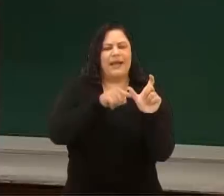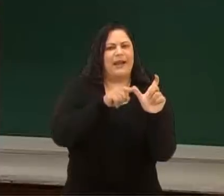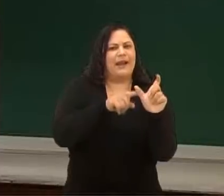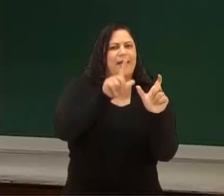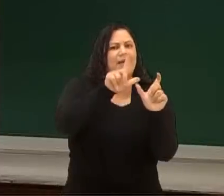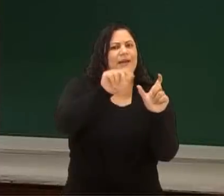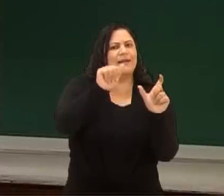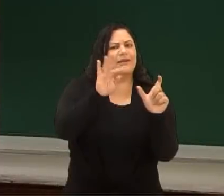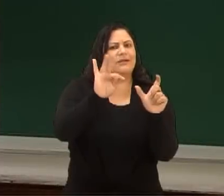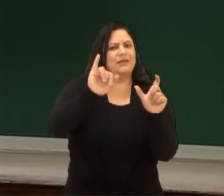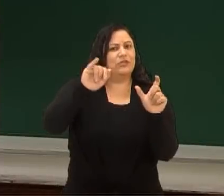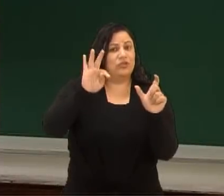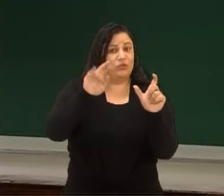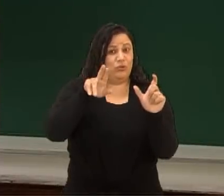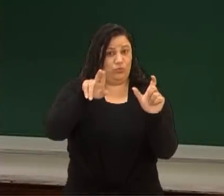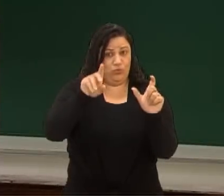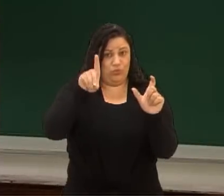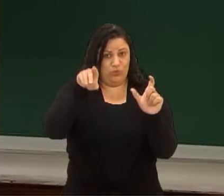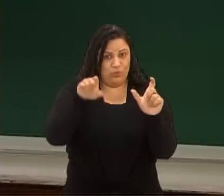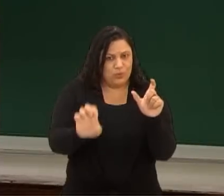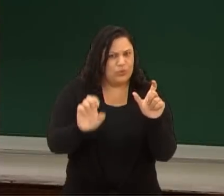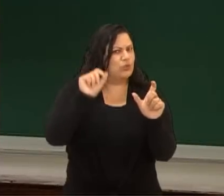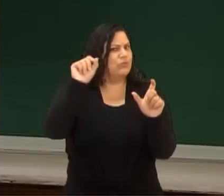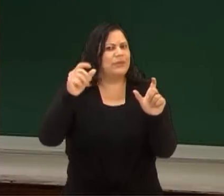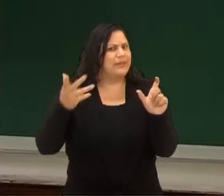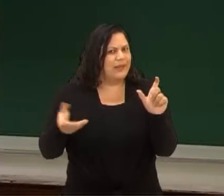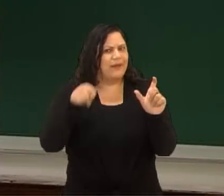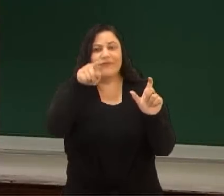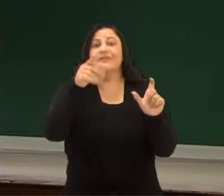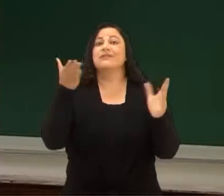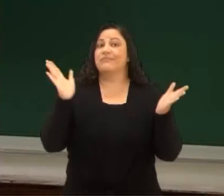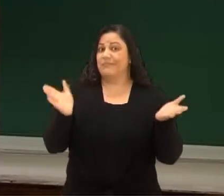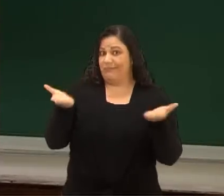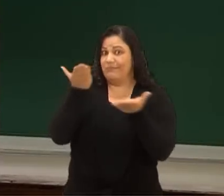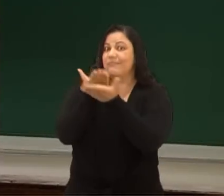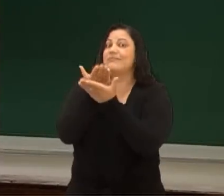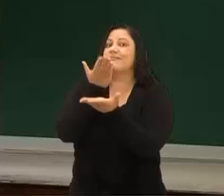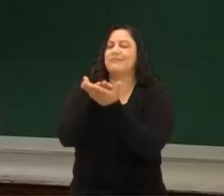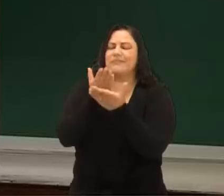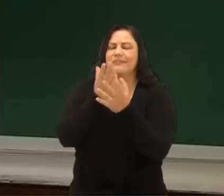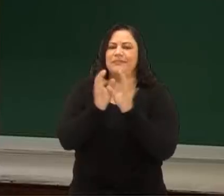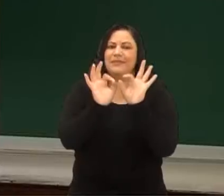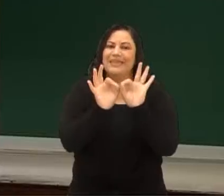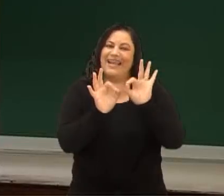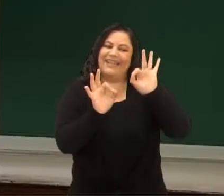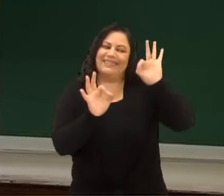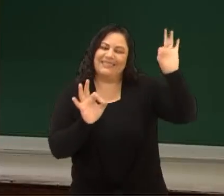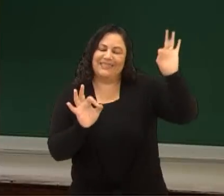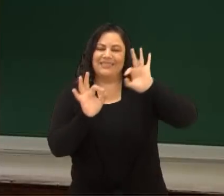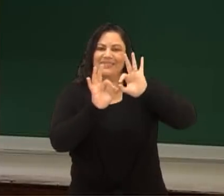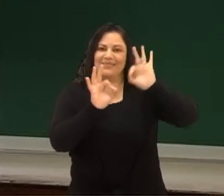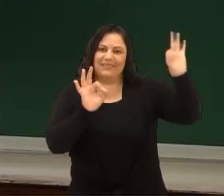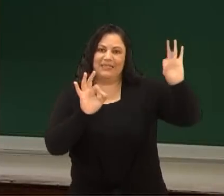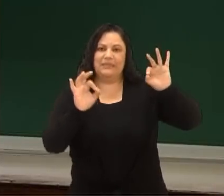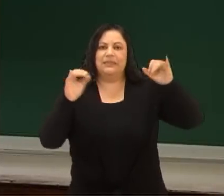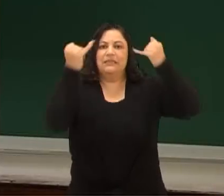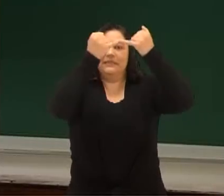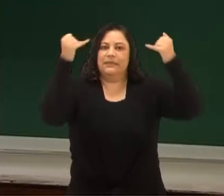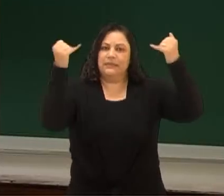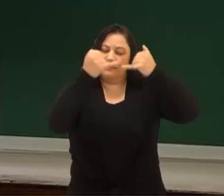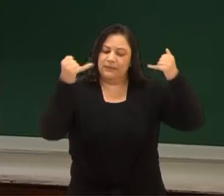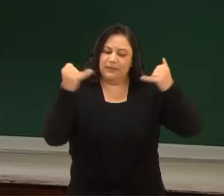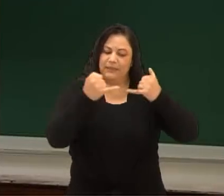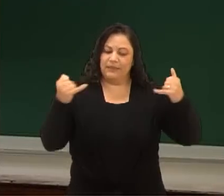O que seria essa latitude? Latitude, vocês já estudaram isso, é a distância entre as linhas paralelas.